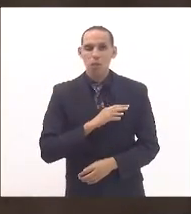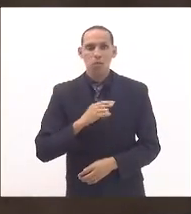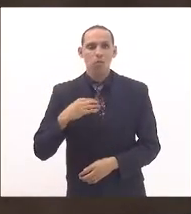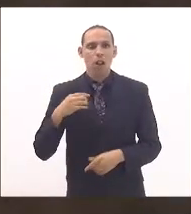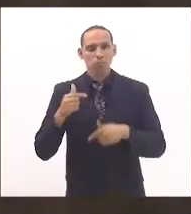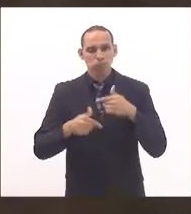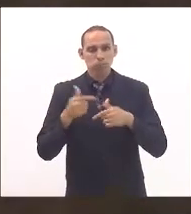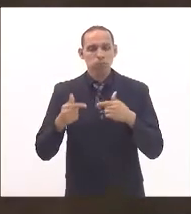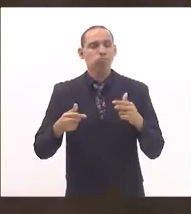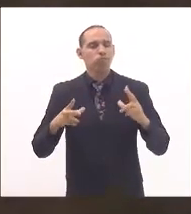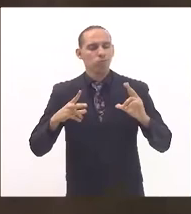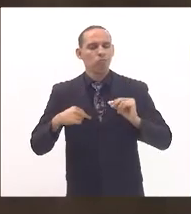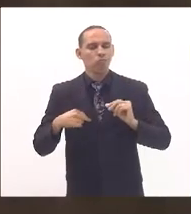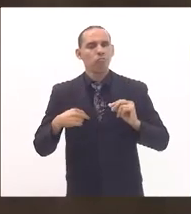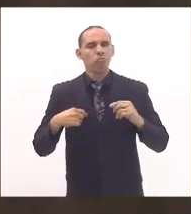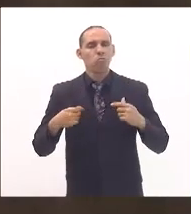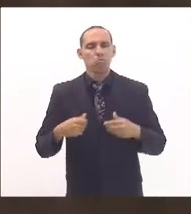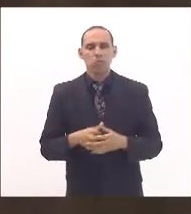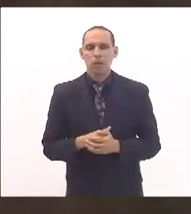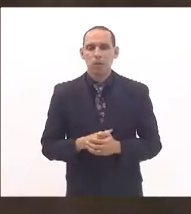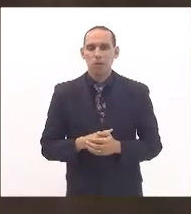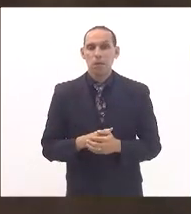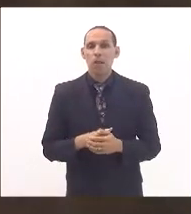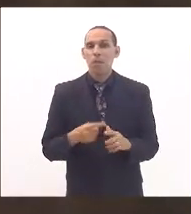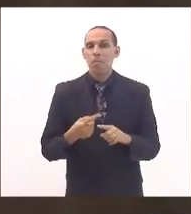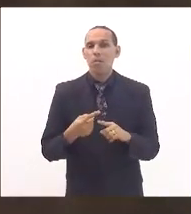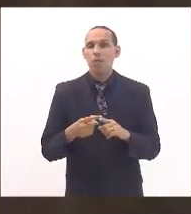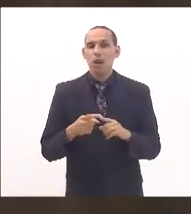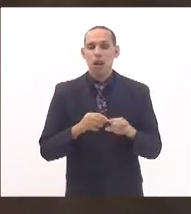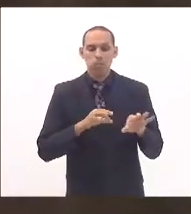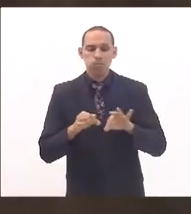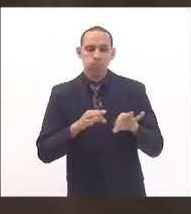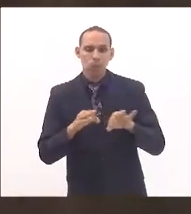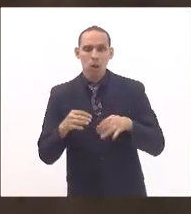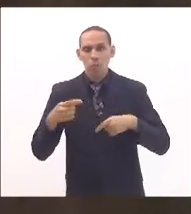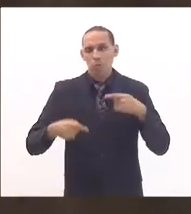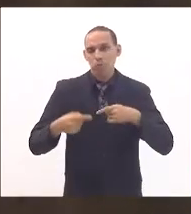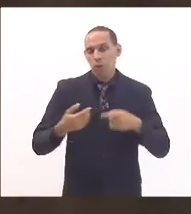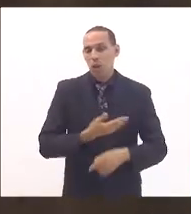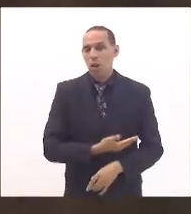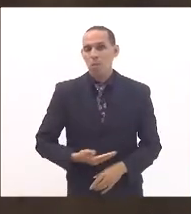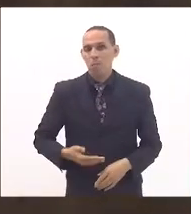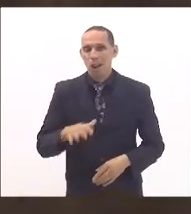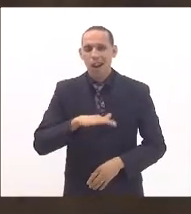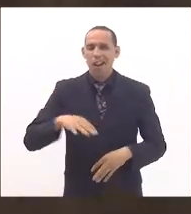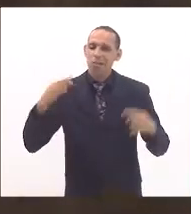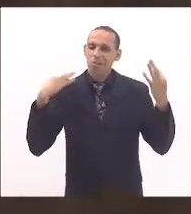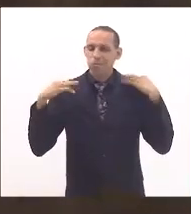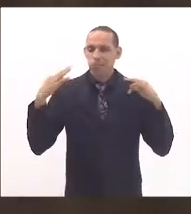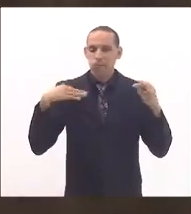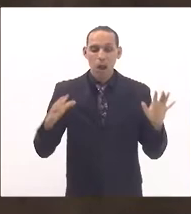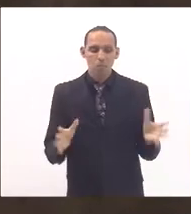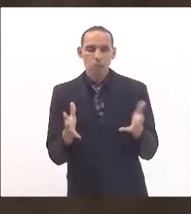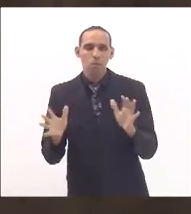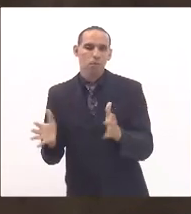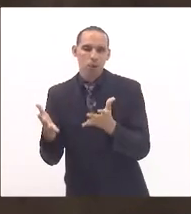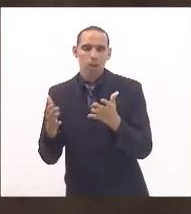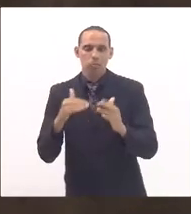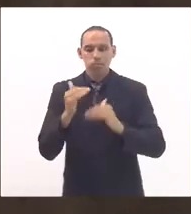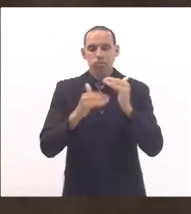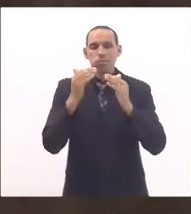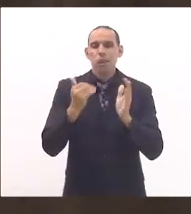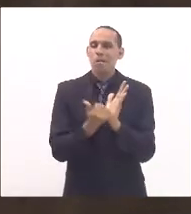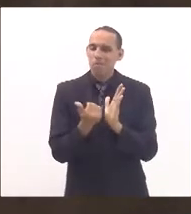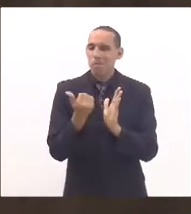proposição é meritória, já que se propõe a coordenar a política pública na área de turismo, promovendo o maior desenvolvimento